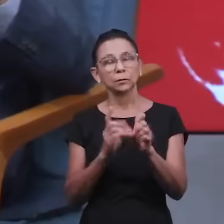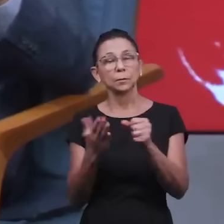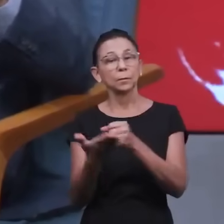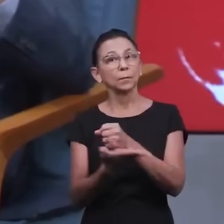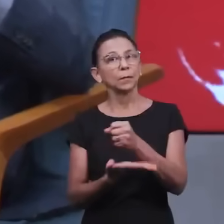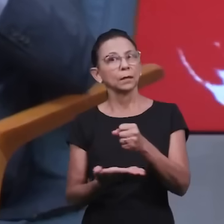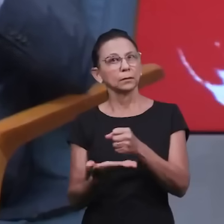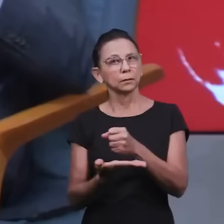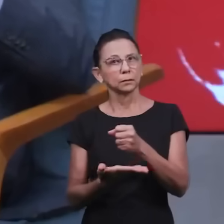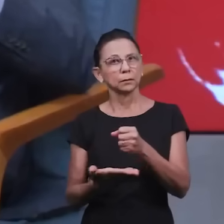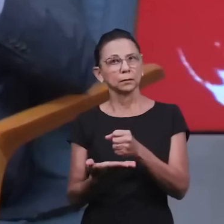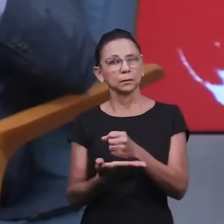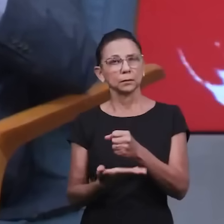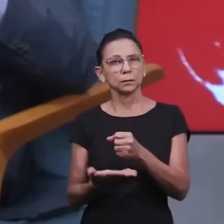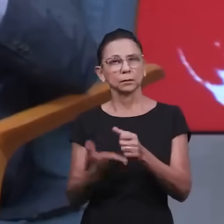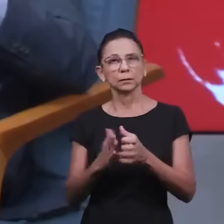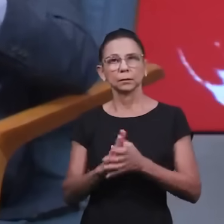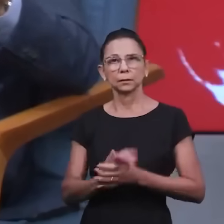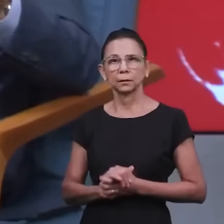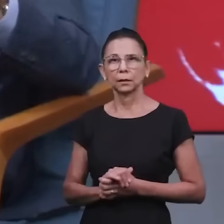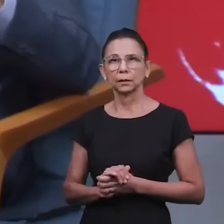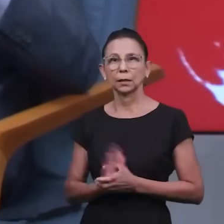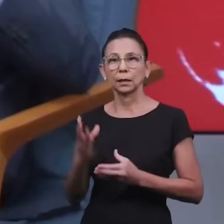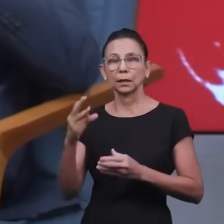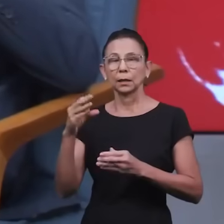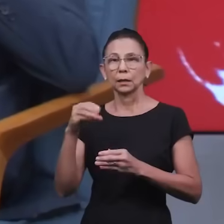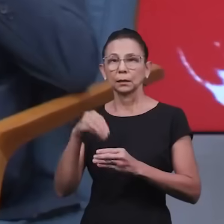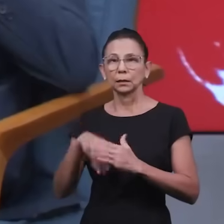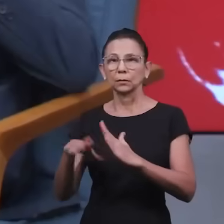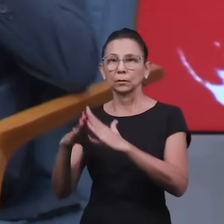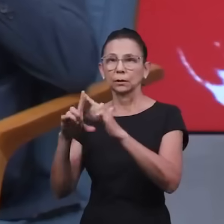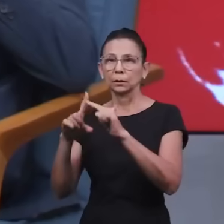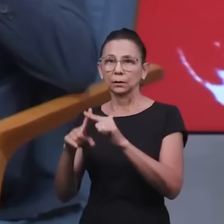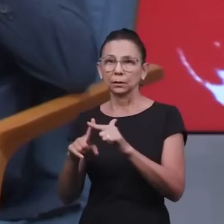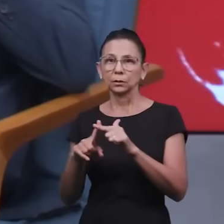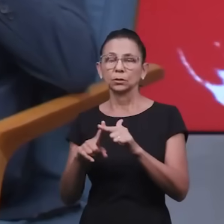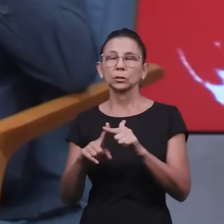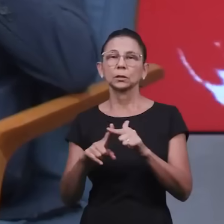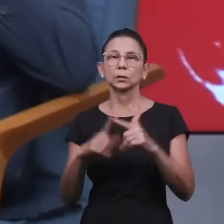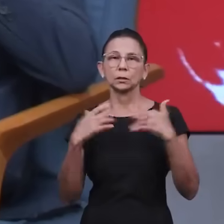doutrinas básicas da igreja, do seu funcionamento, que é corpo.